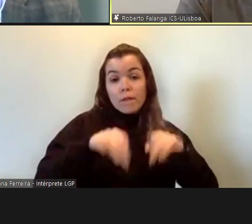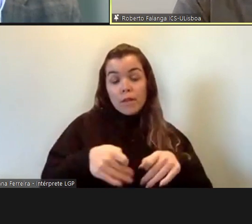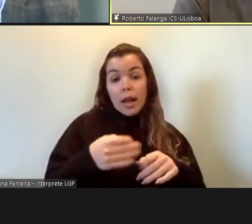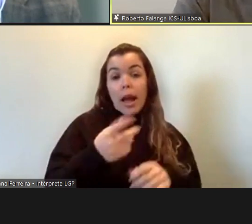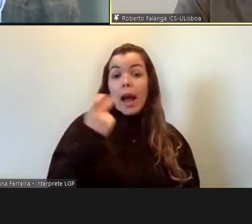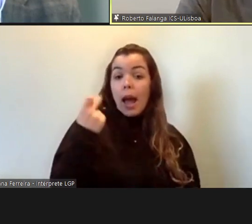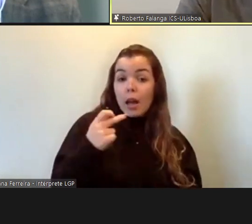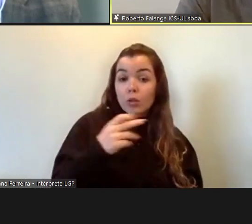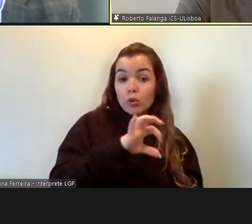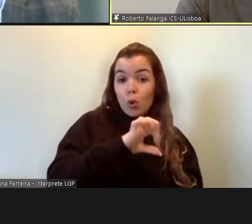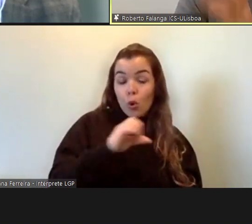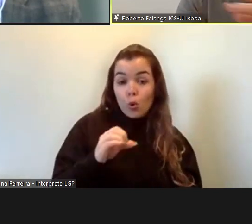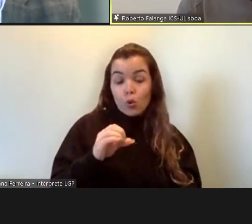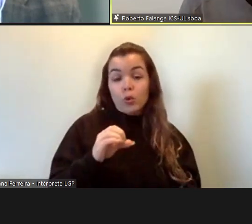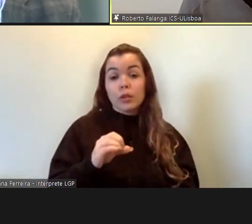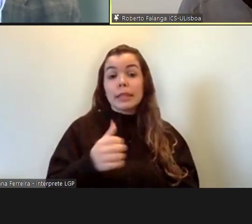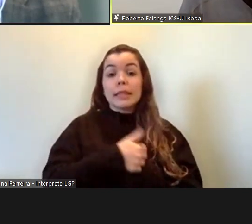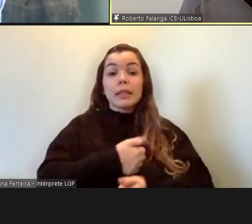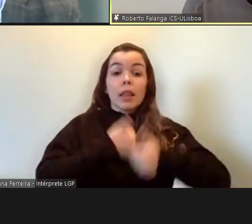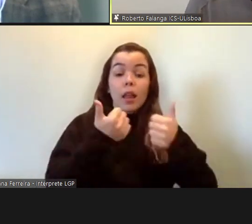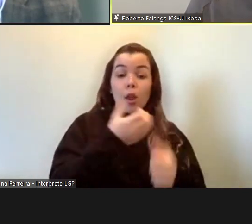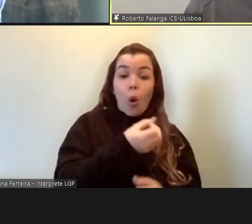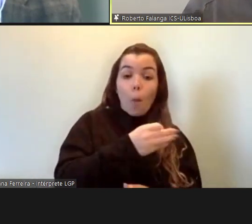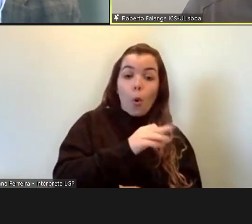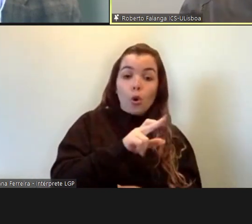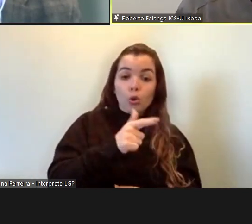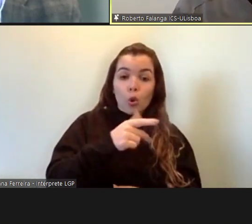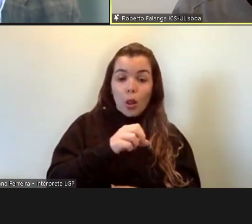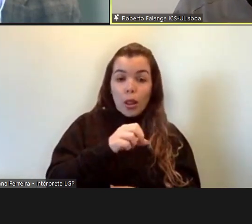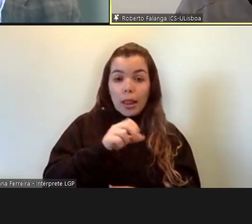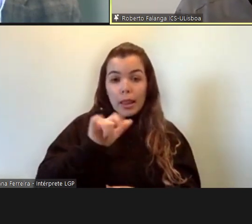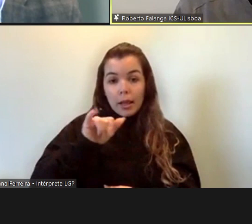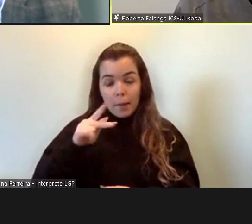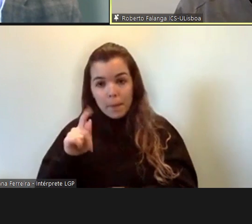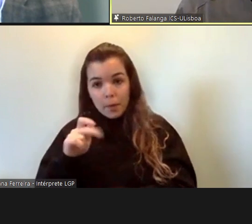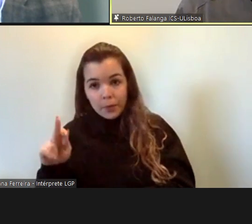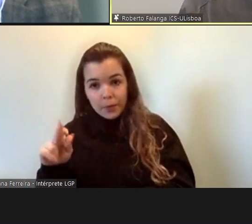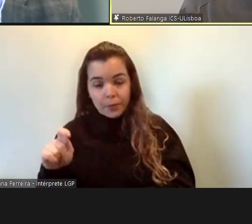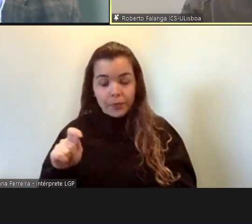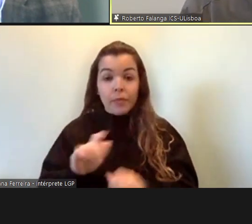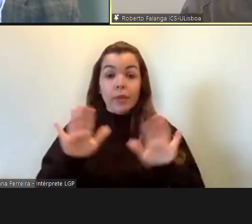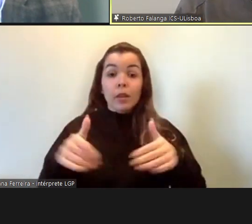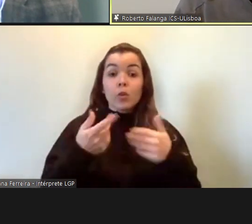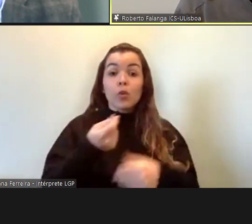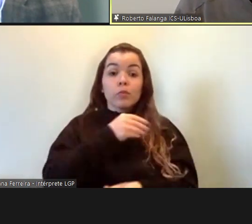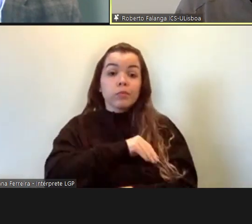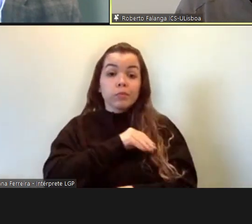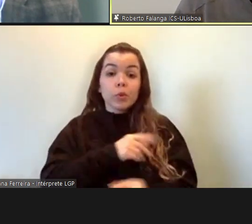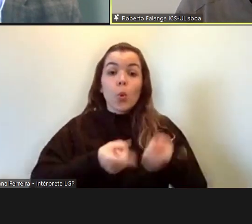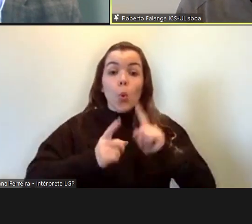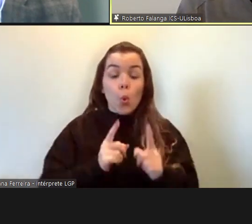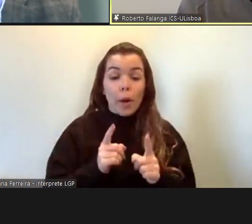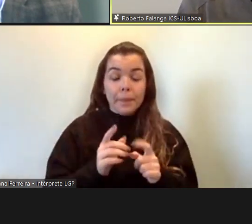na cidade de Porto Alegre, e a ideia do orçamento participativo é disponibilizar uma parte da verba